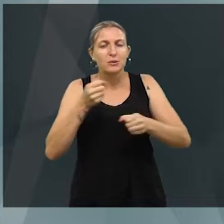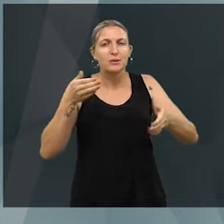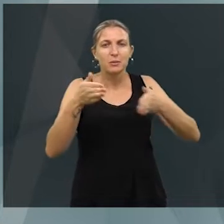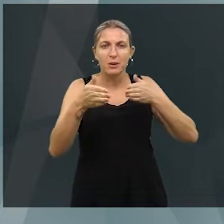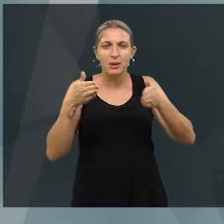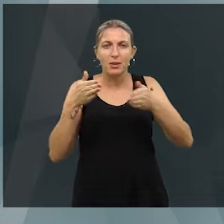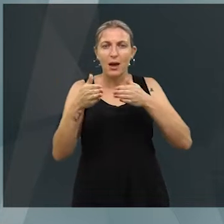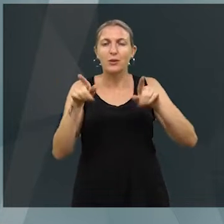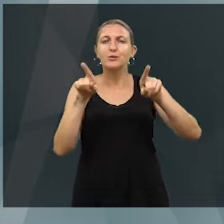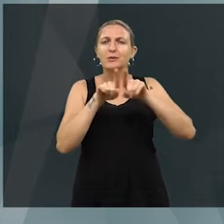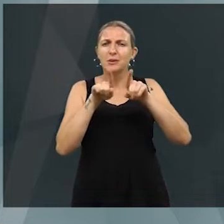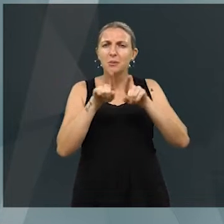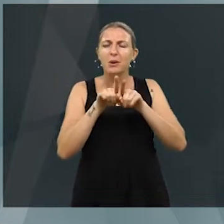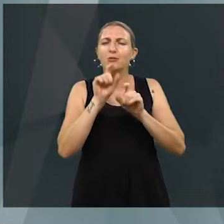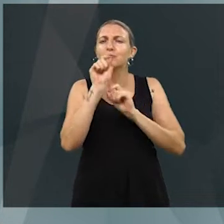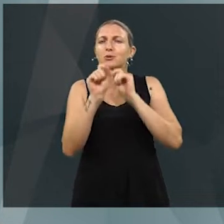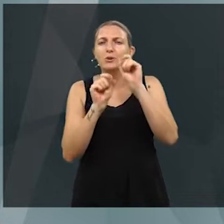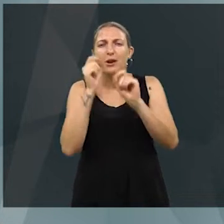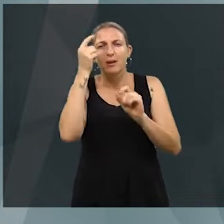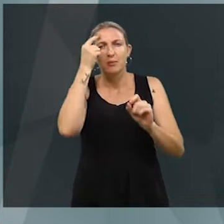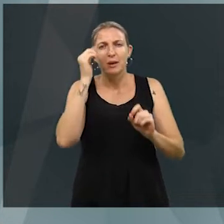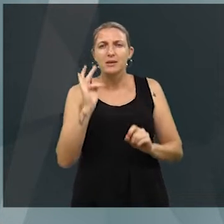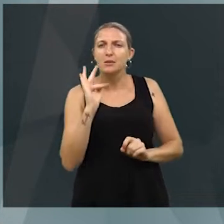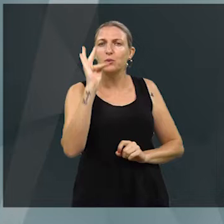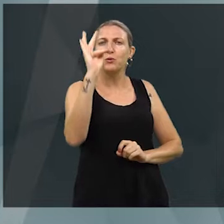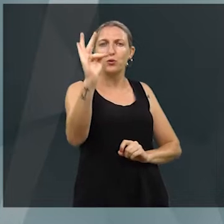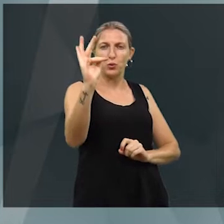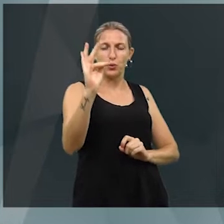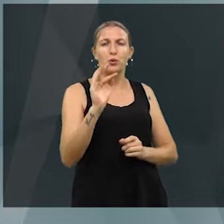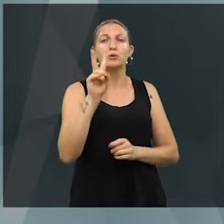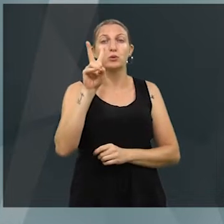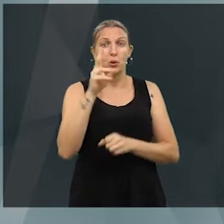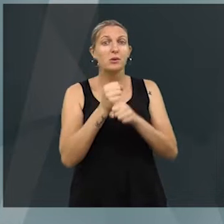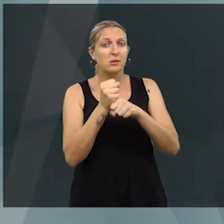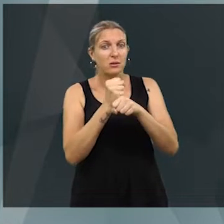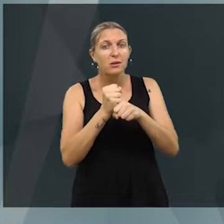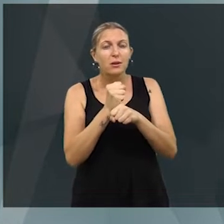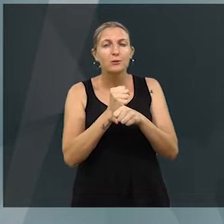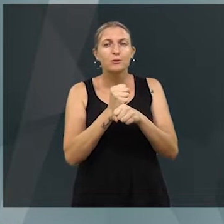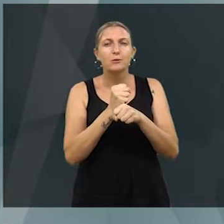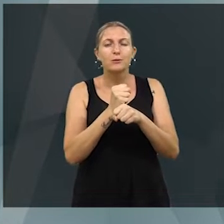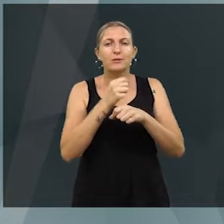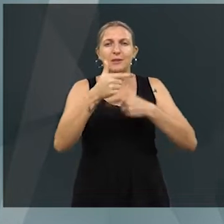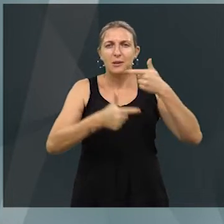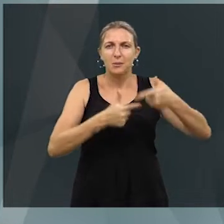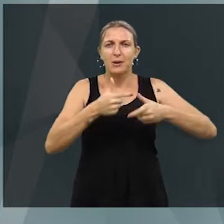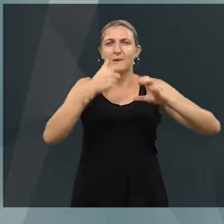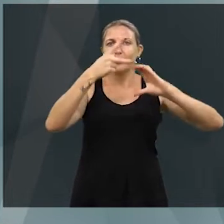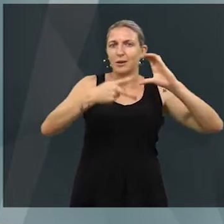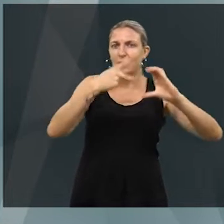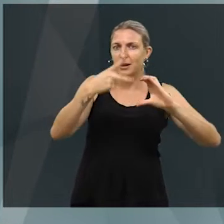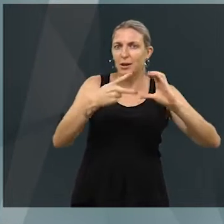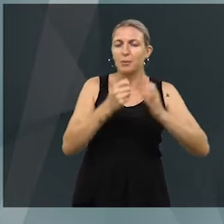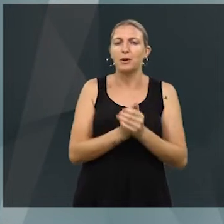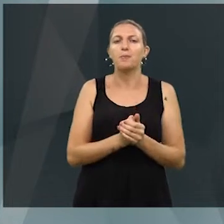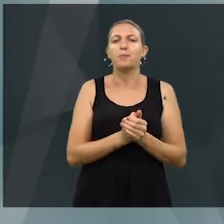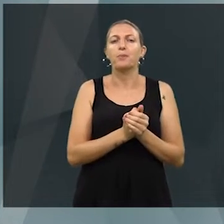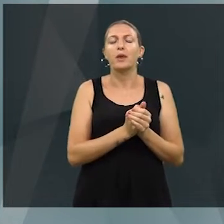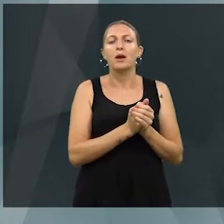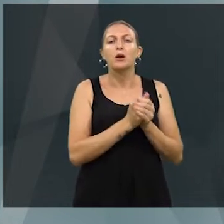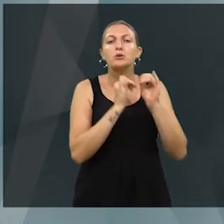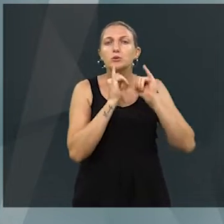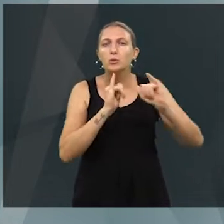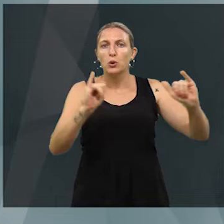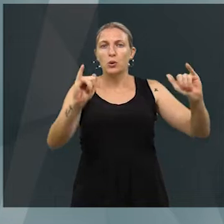mandato, bem como as projeções futuras para os próximos 2 anos à frente da Câmara de Vereadores. Os programas